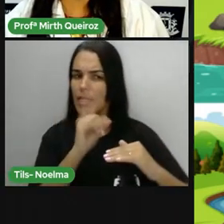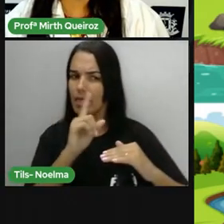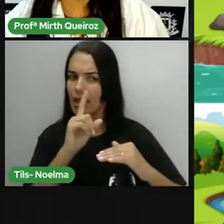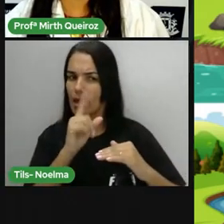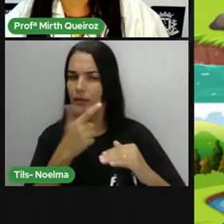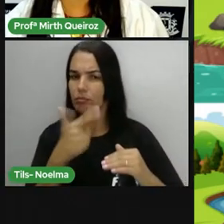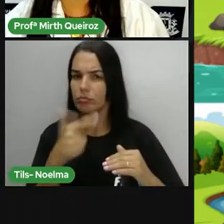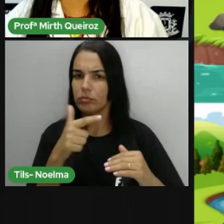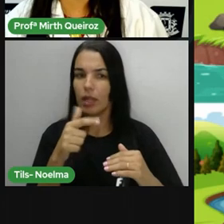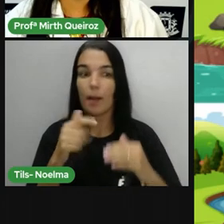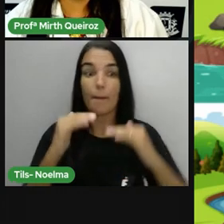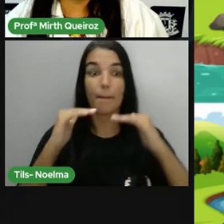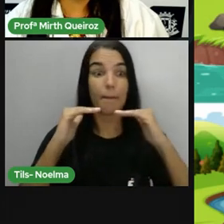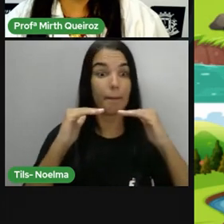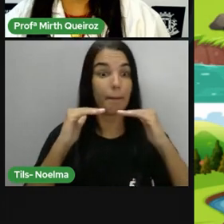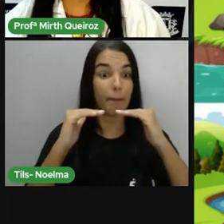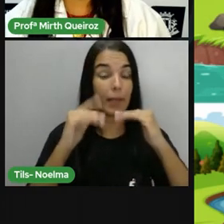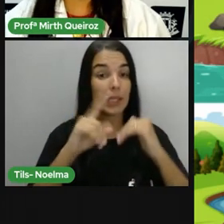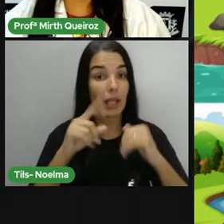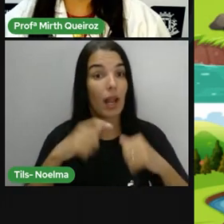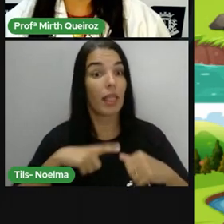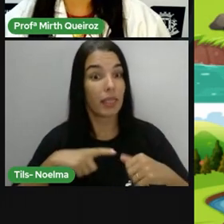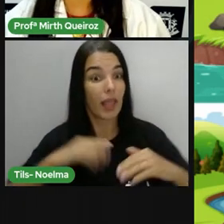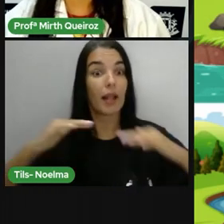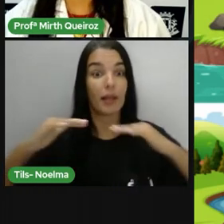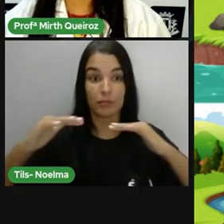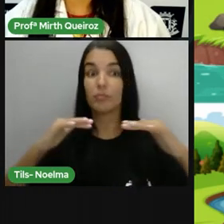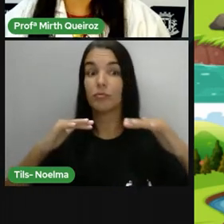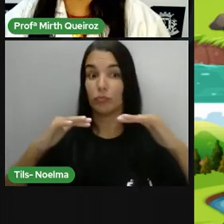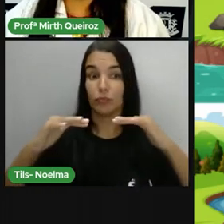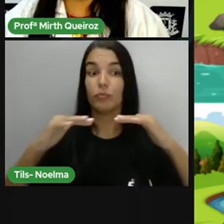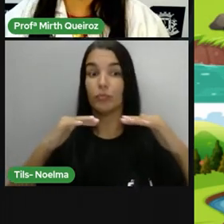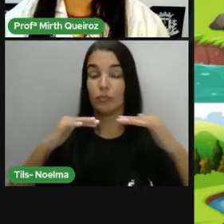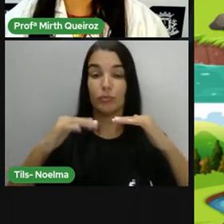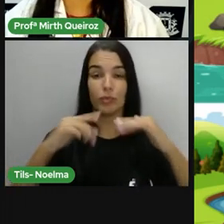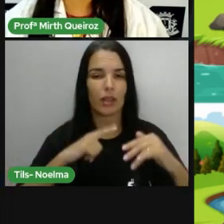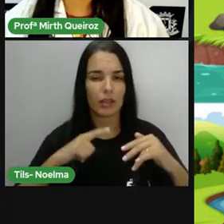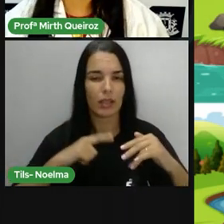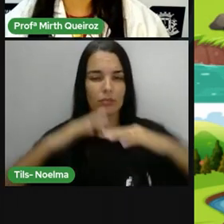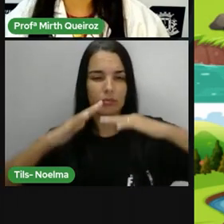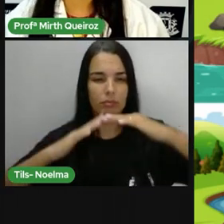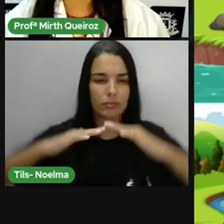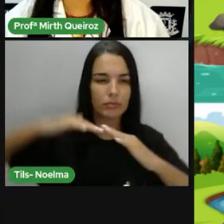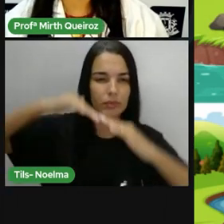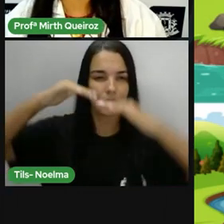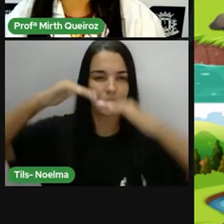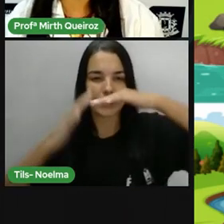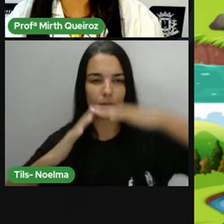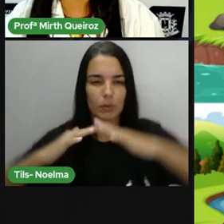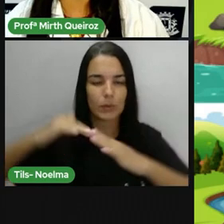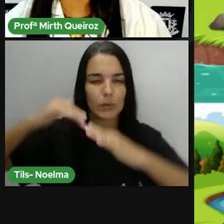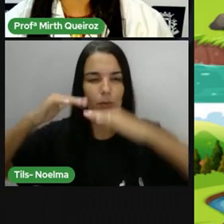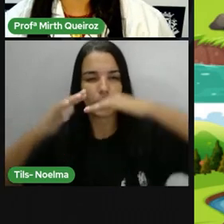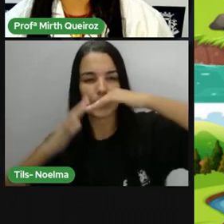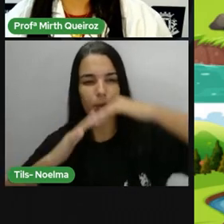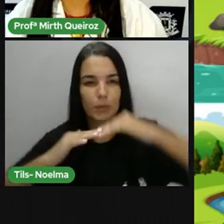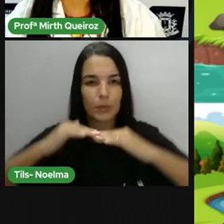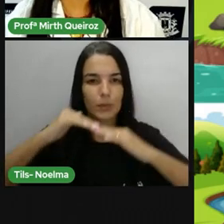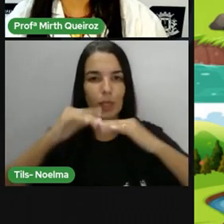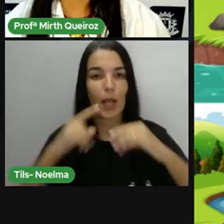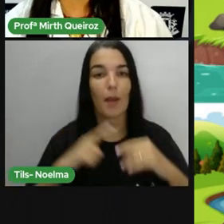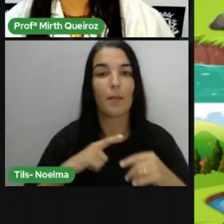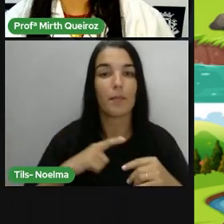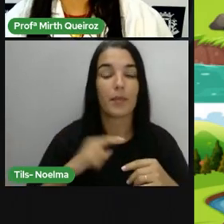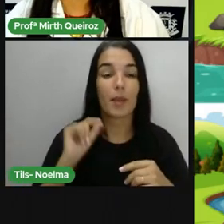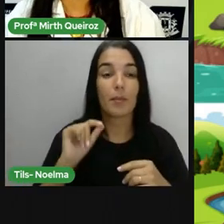água estagnada, sem água parada. Ela se move. Tem pequenas correntezas, geralmente são conduzidas